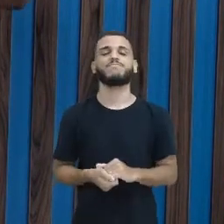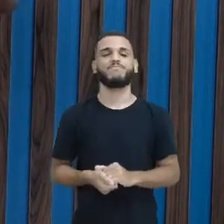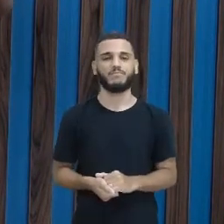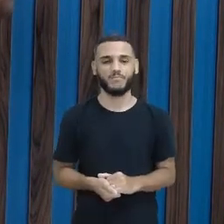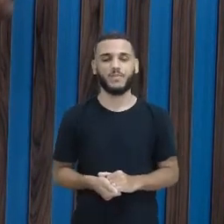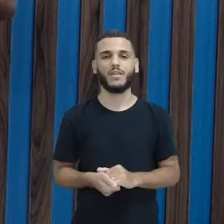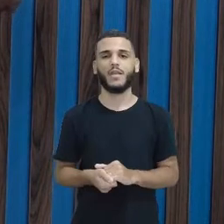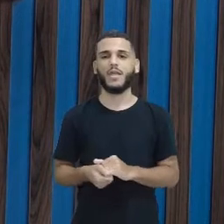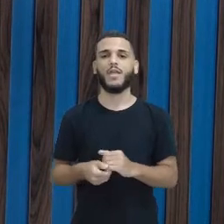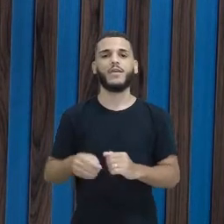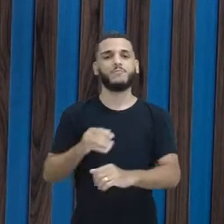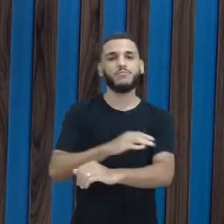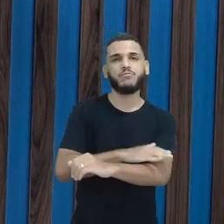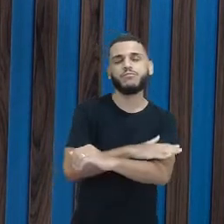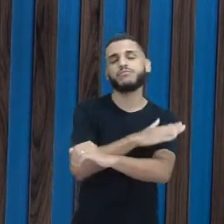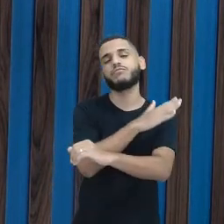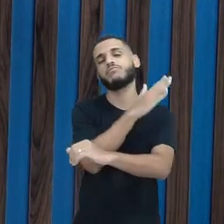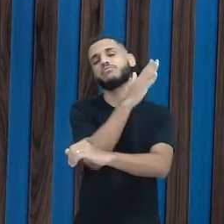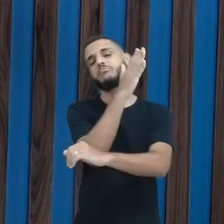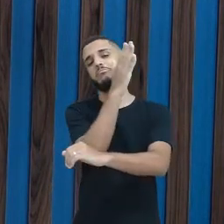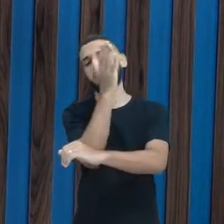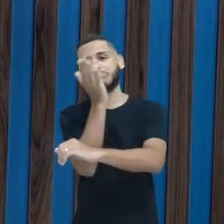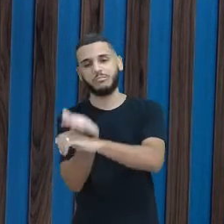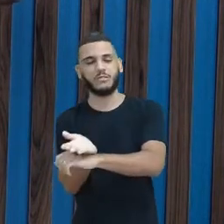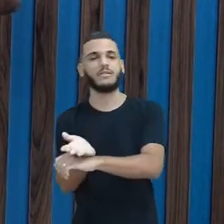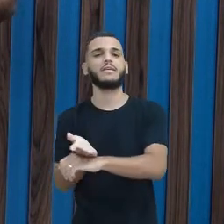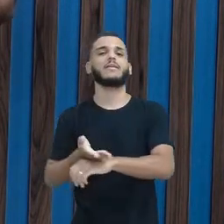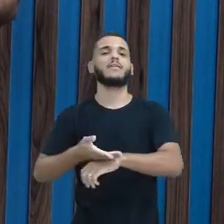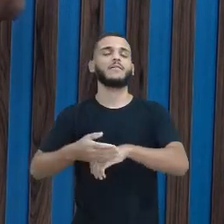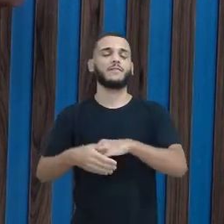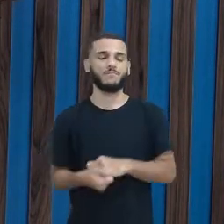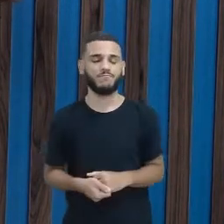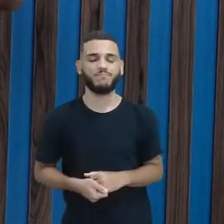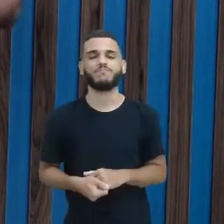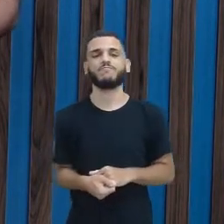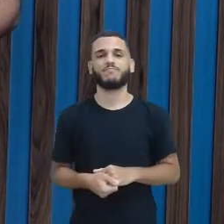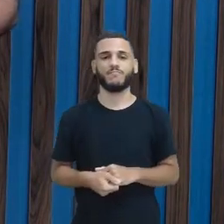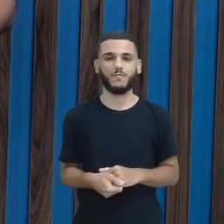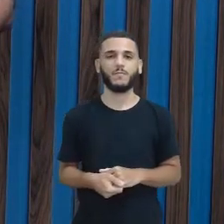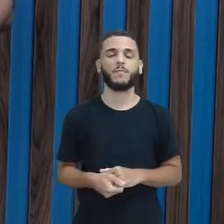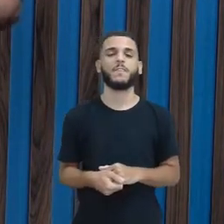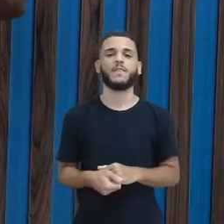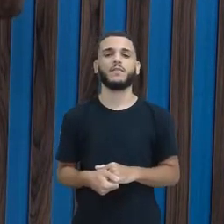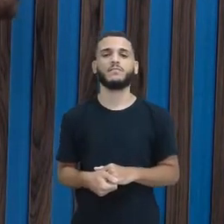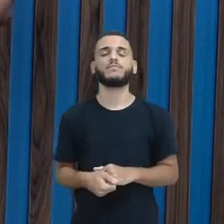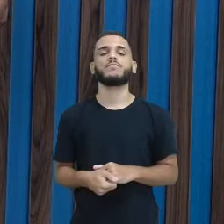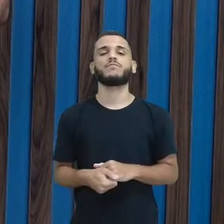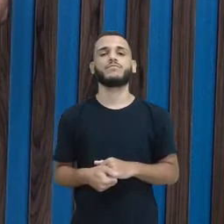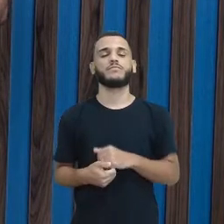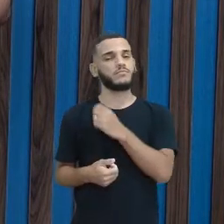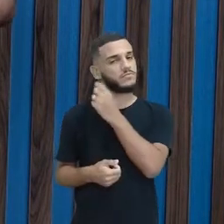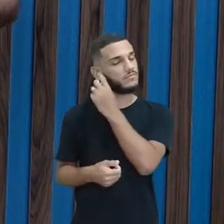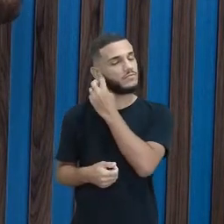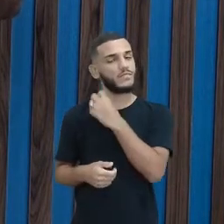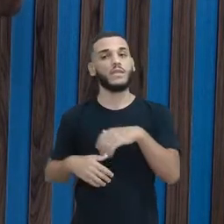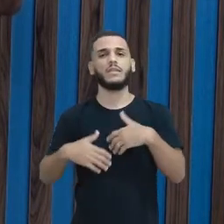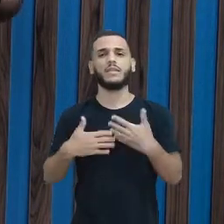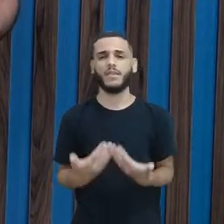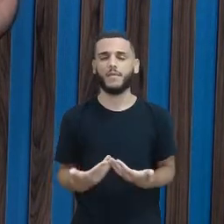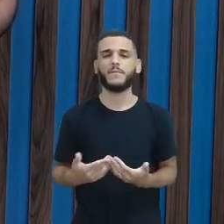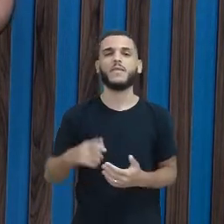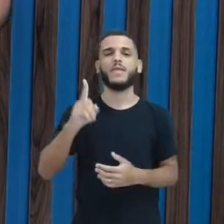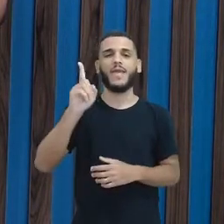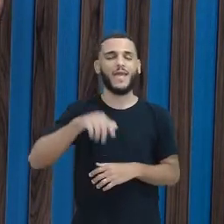trabalharem até além do entardecer e do escurecer, né, do cair da noite. Então era